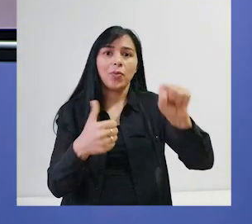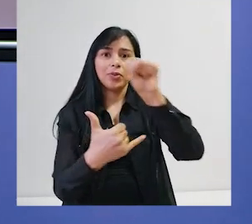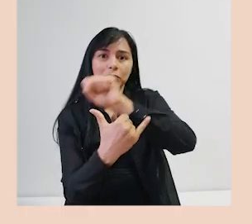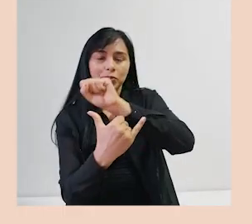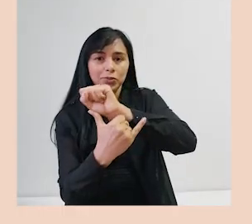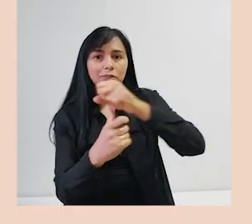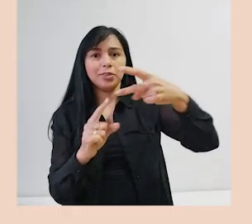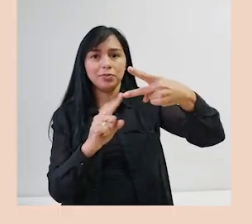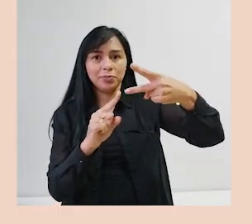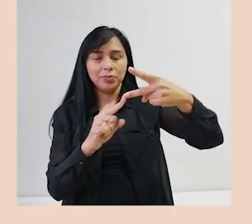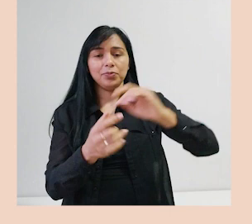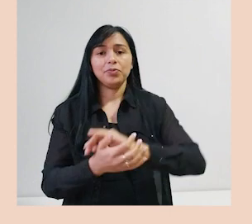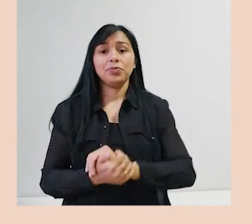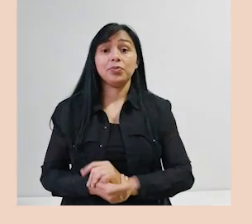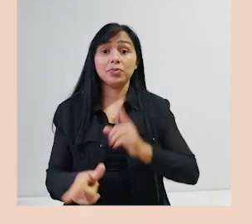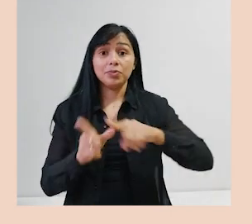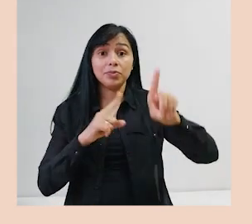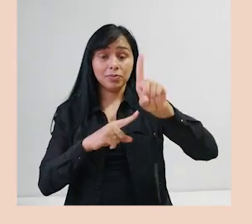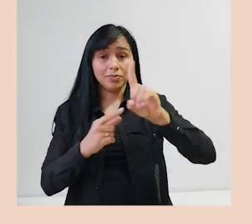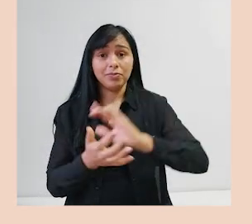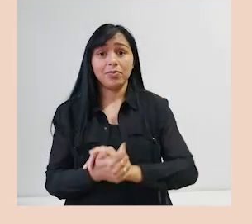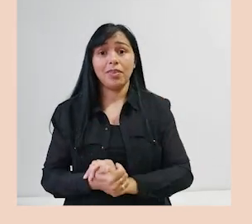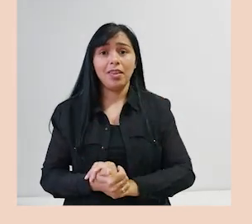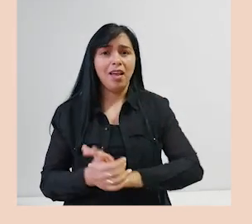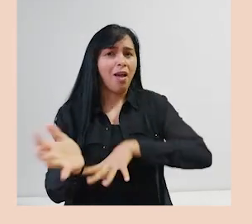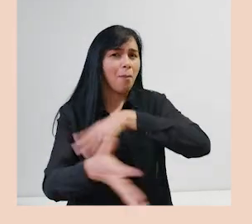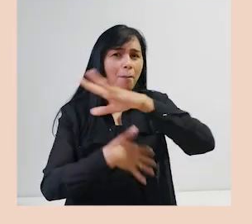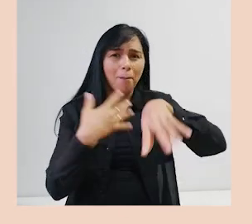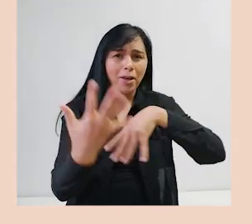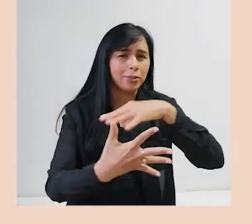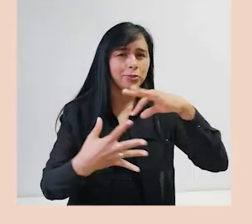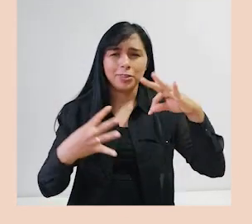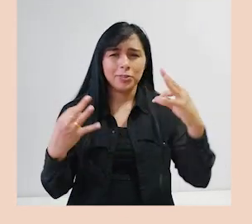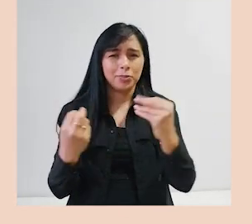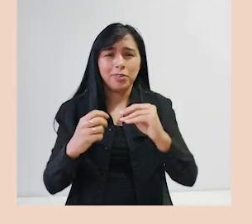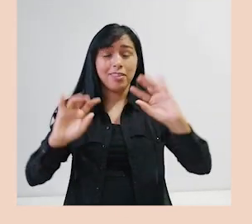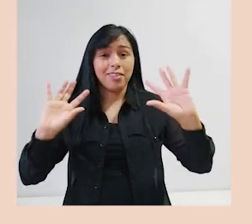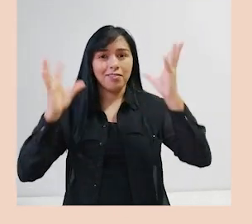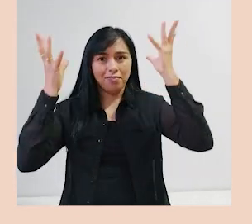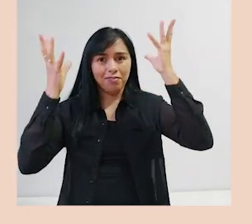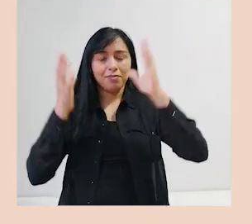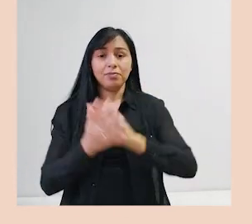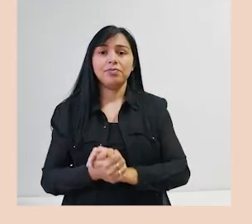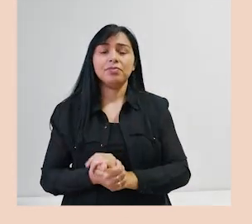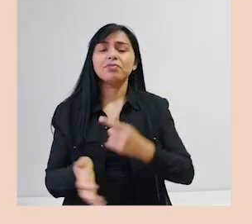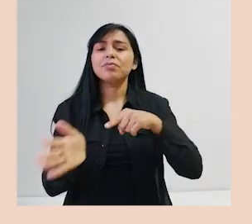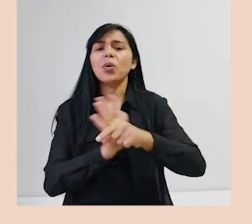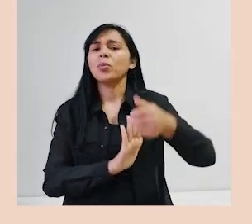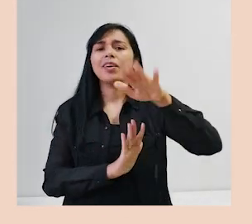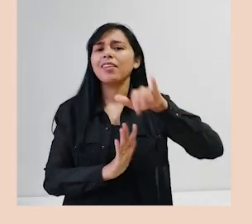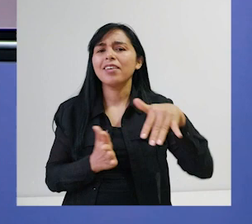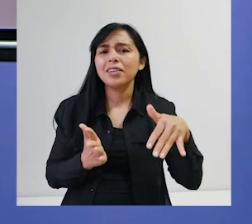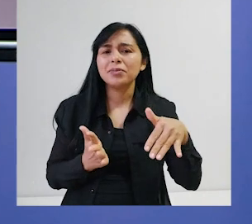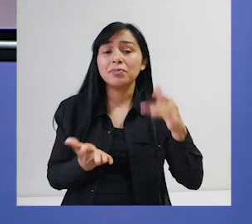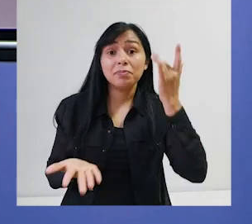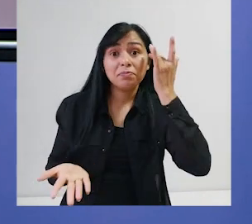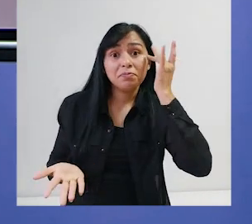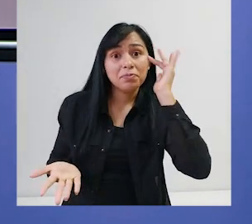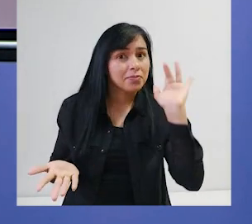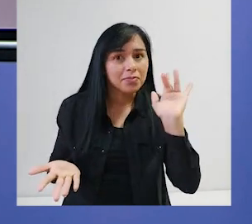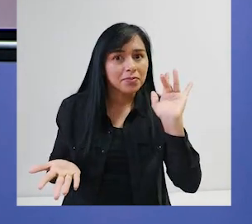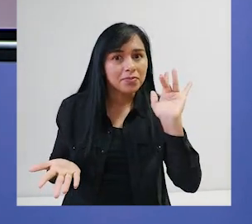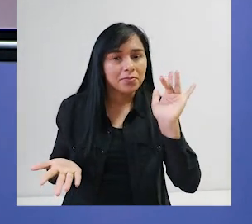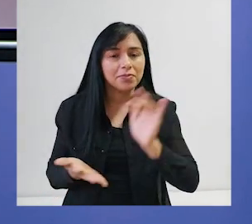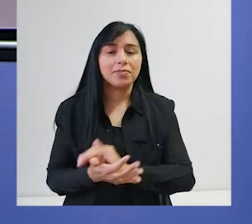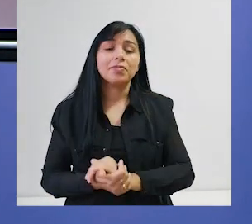na letra D pensaram e bordaram na festa Quem pintou quem bordou não podemos identificar quem pratica ou